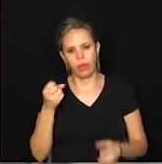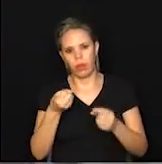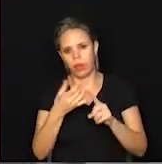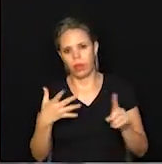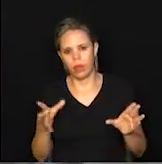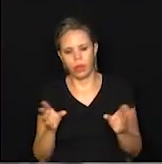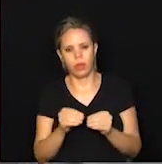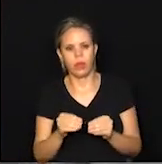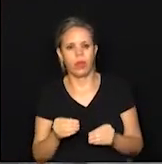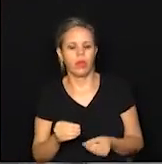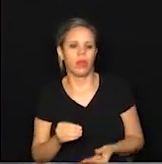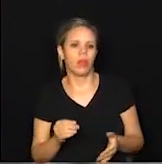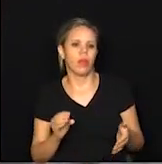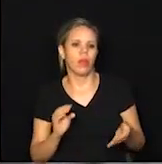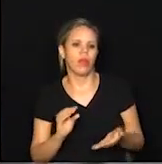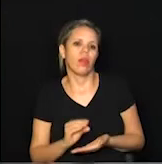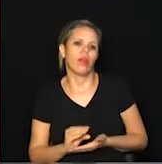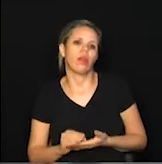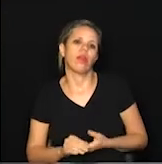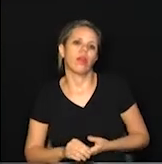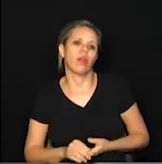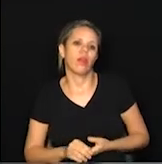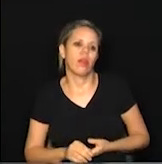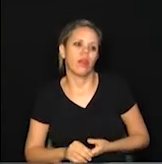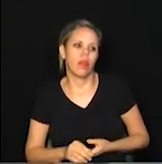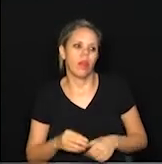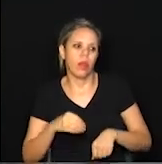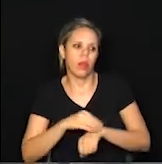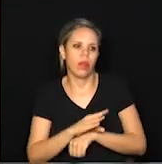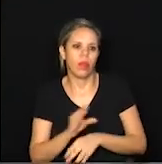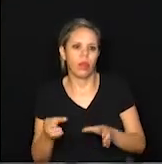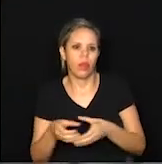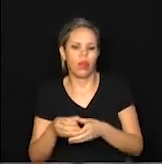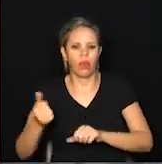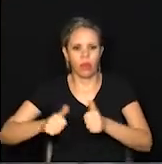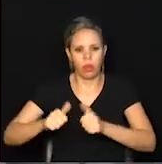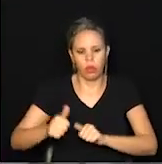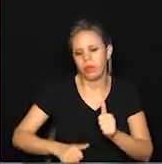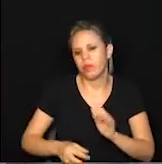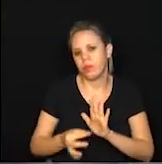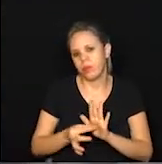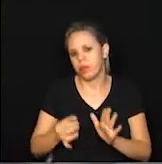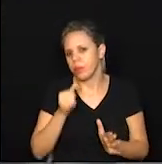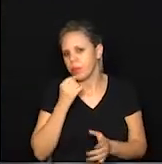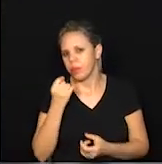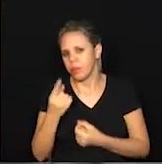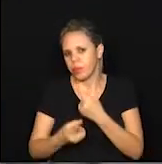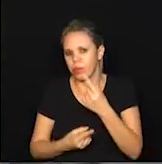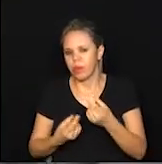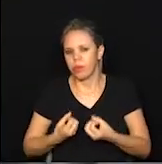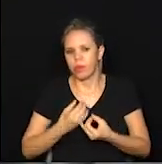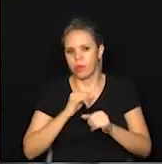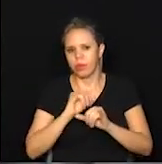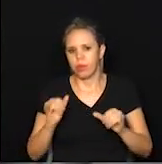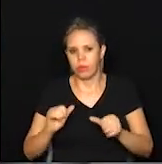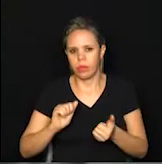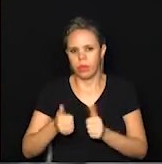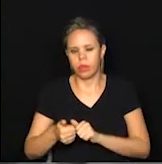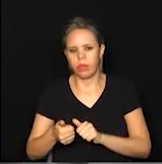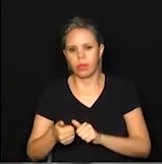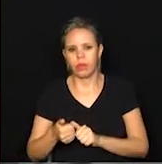aqui, que é um fundo, ele é bem diminuto, ele passa por um comitê para avaliação de algum fomento de algum atleta,